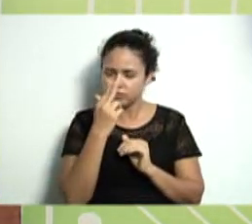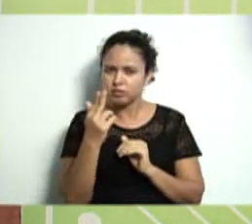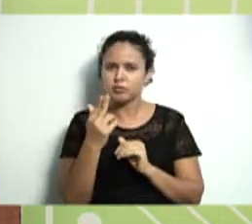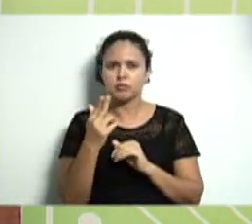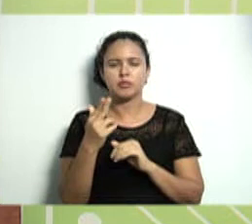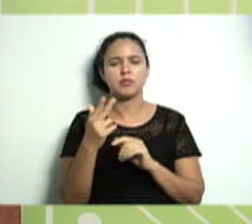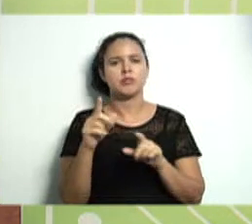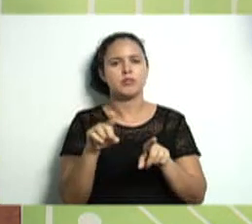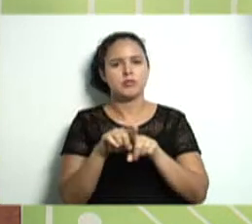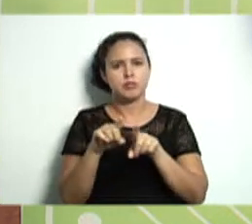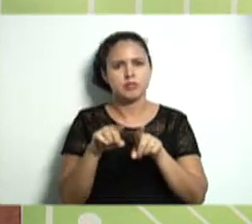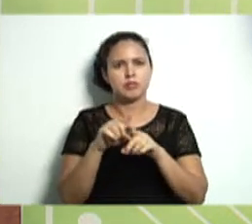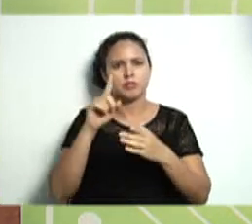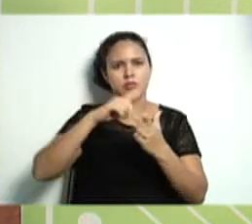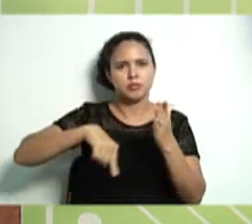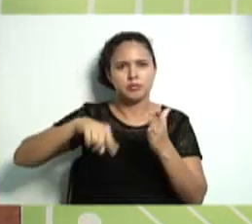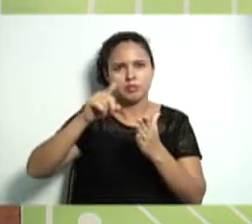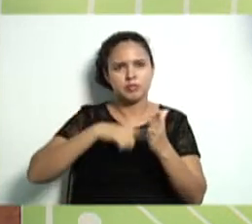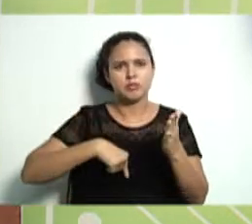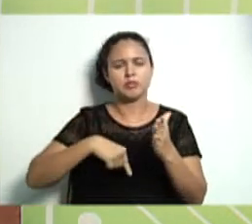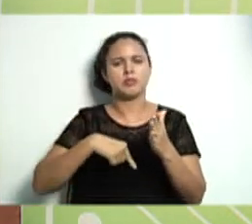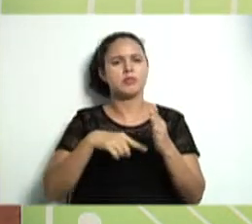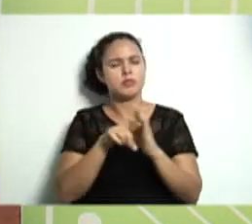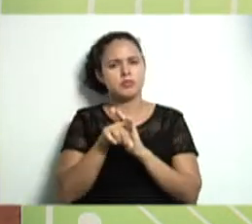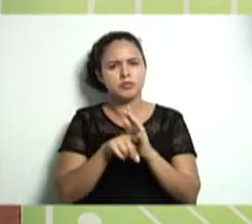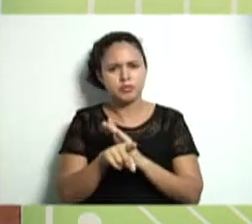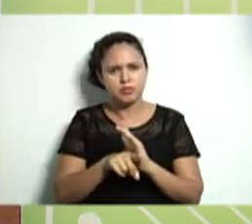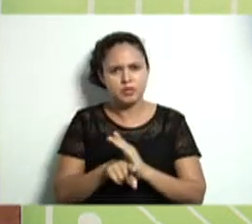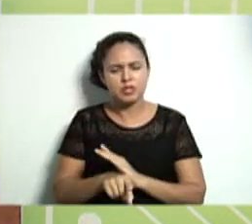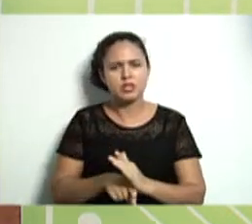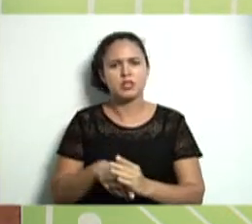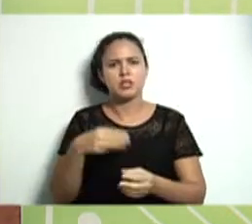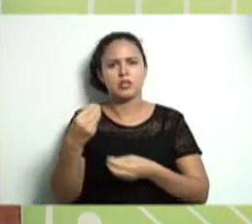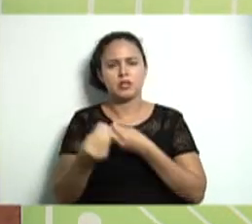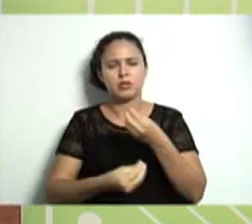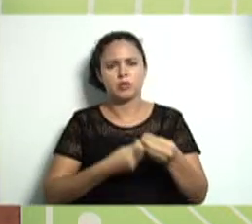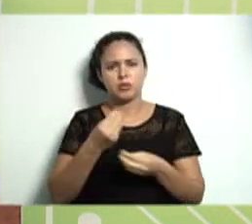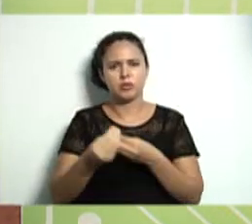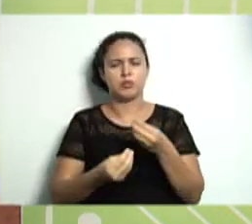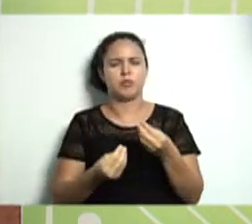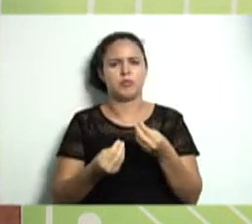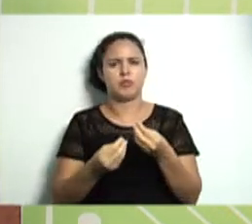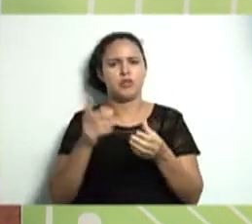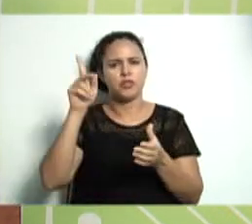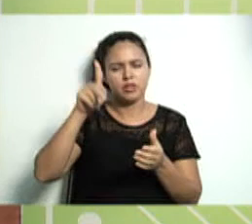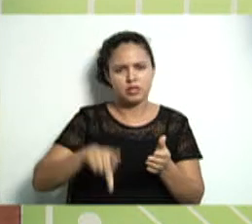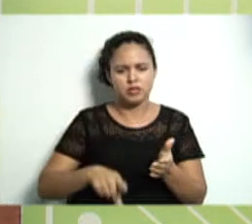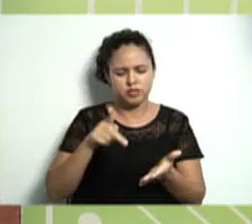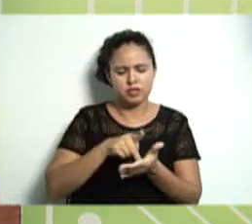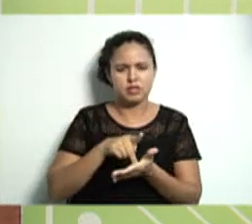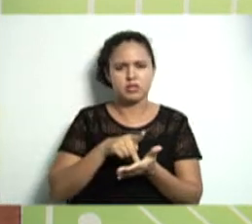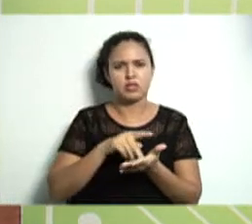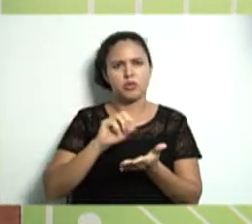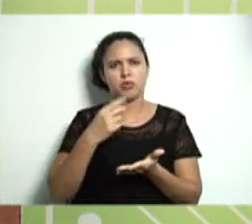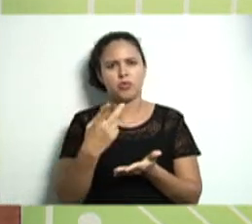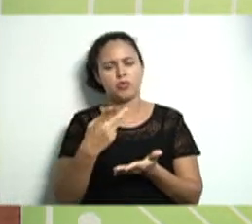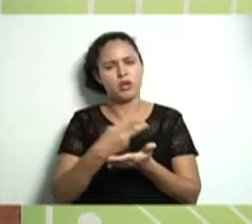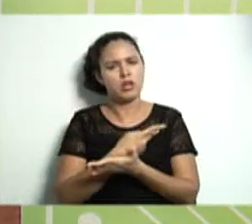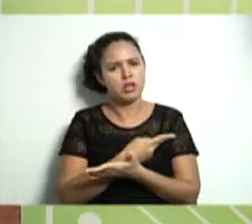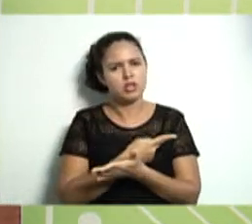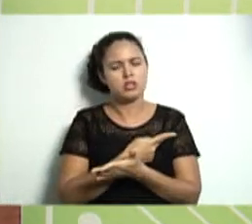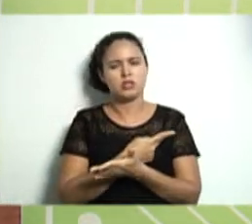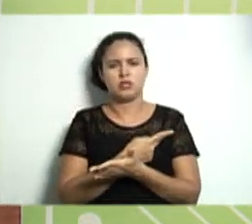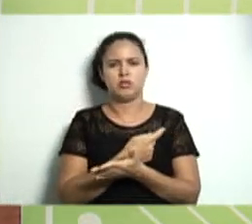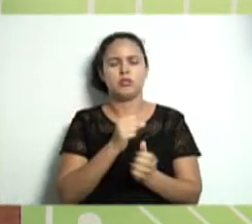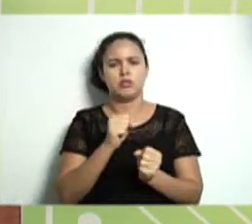aqui de marcar. Então, vocês vão ter que fazer análise das afirmativas, dizer se elas são verdadeiras ou não, né? E aí,